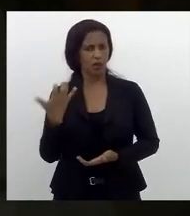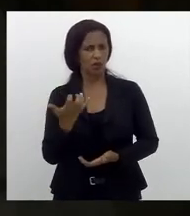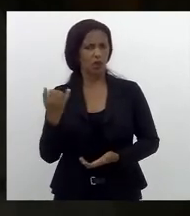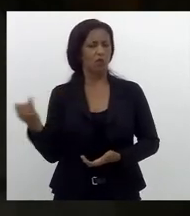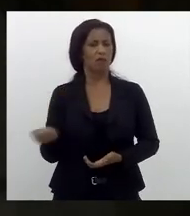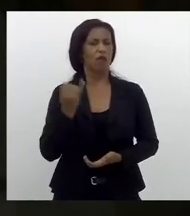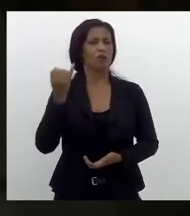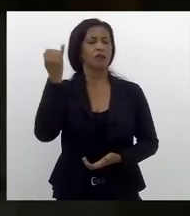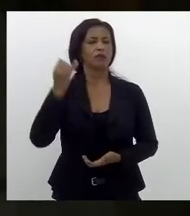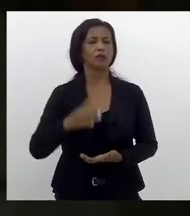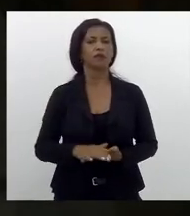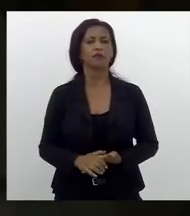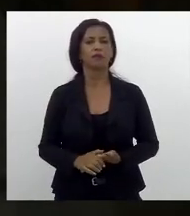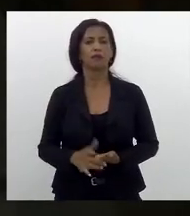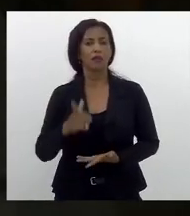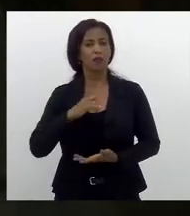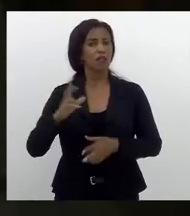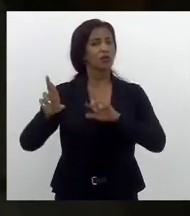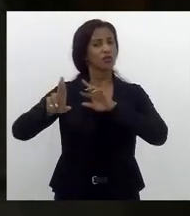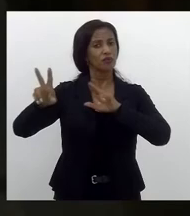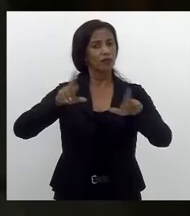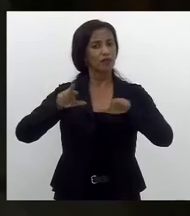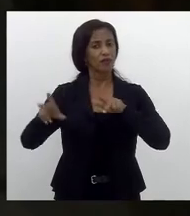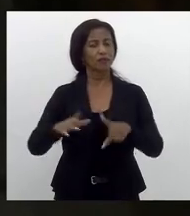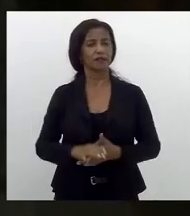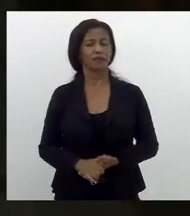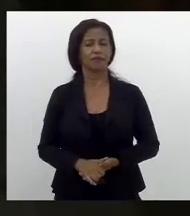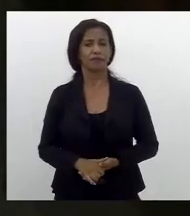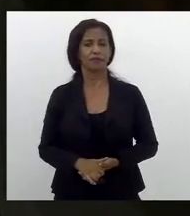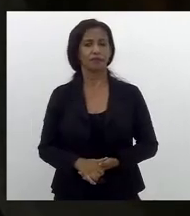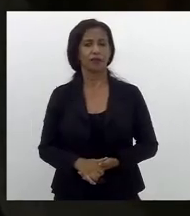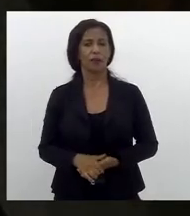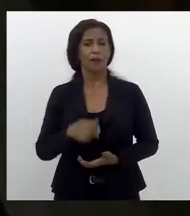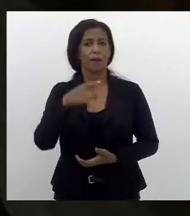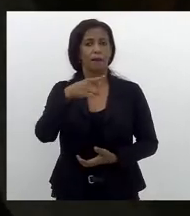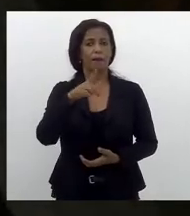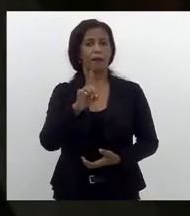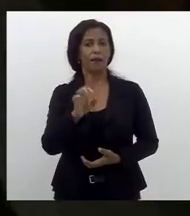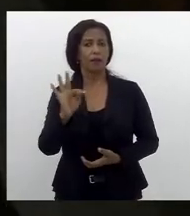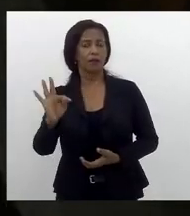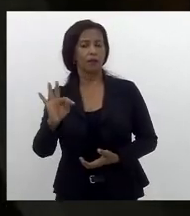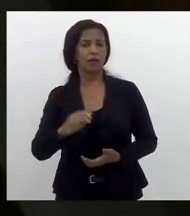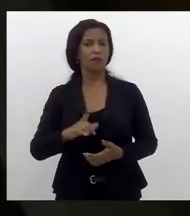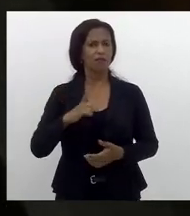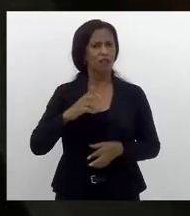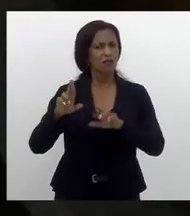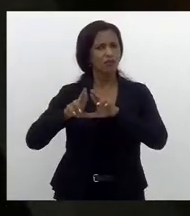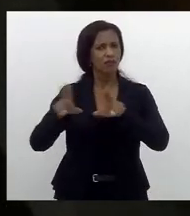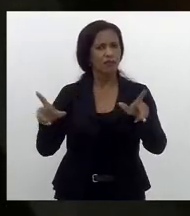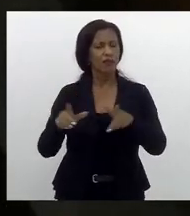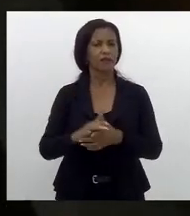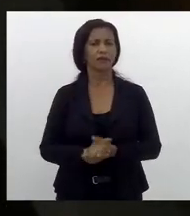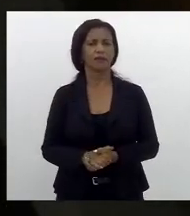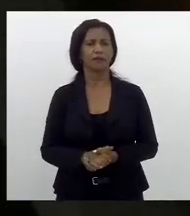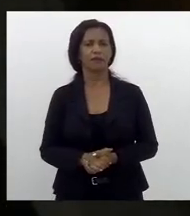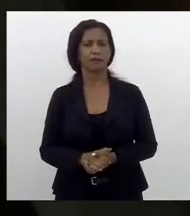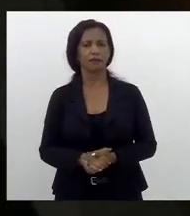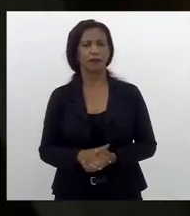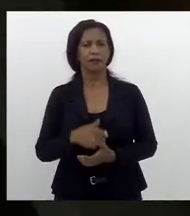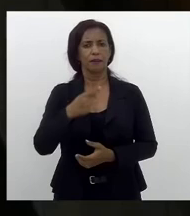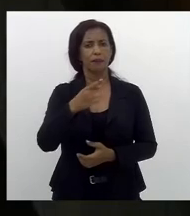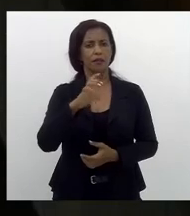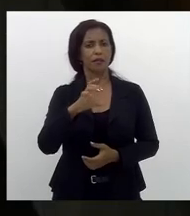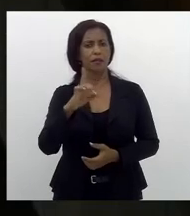valorizar. Tenho diferenças com o PDT, tenho diferenças com o